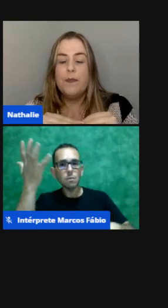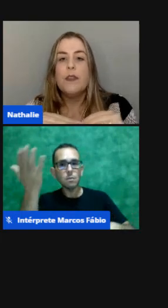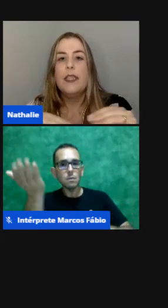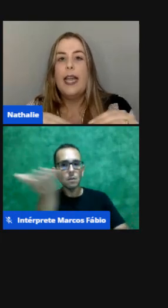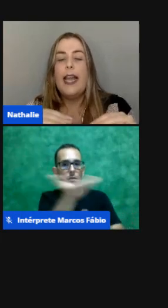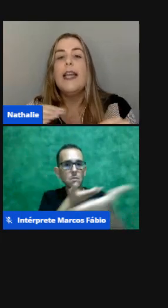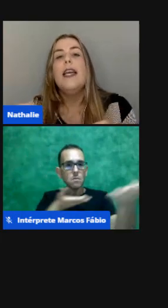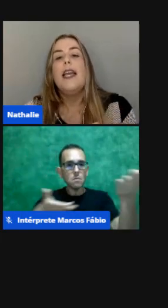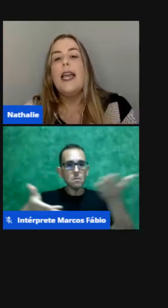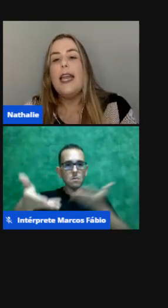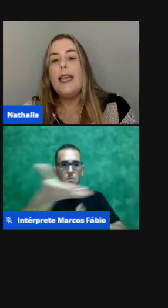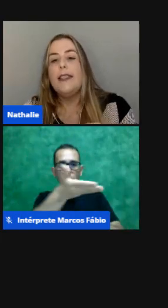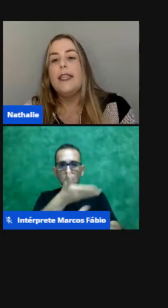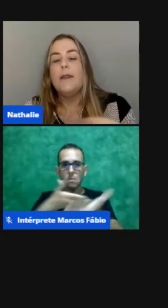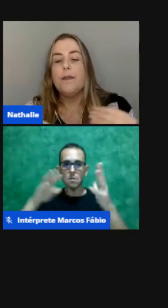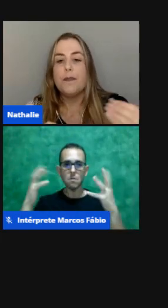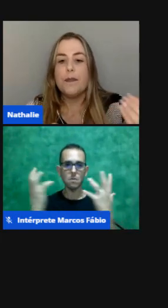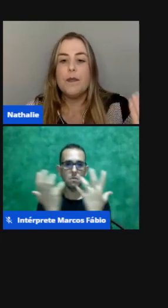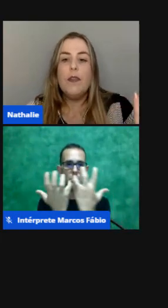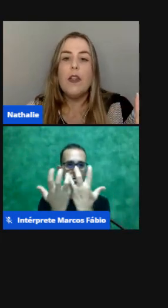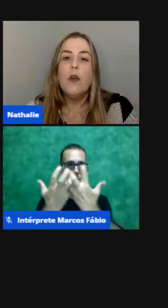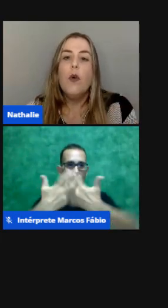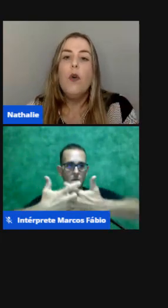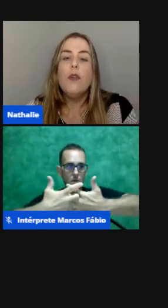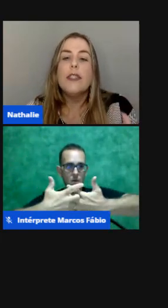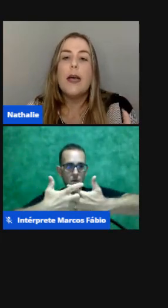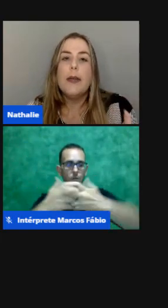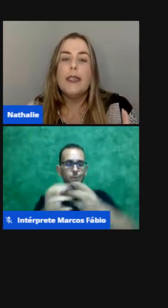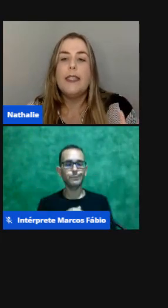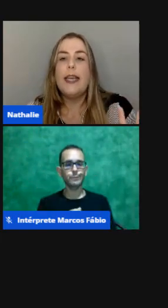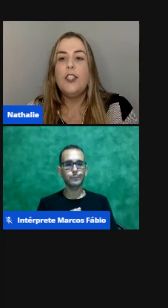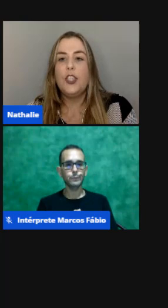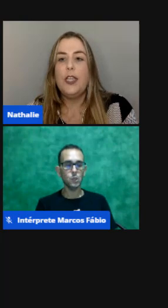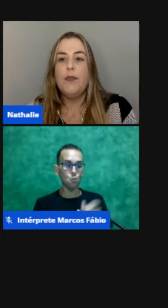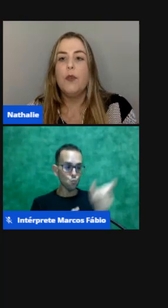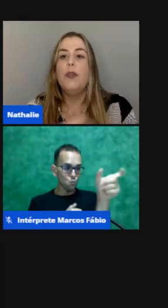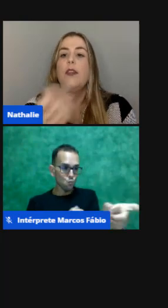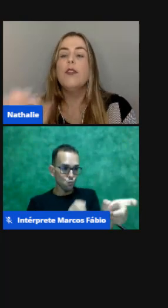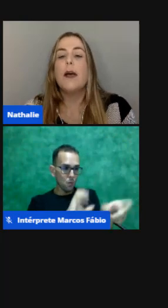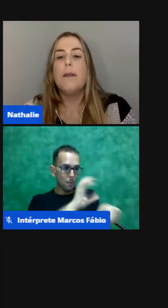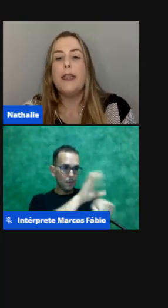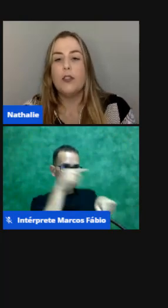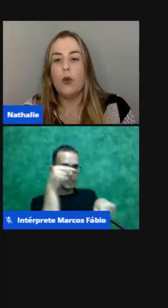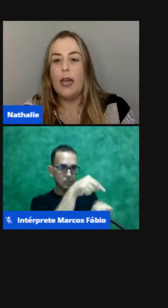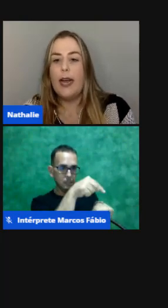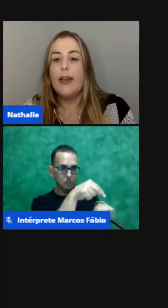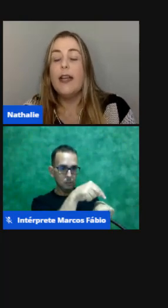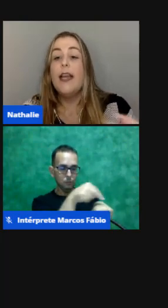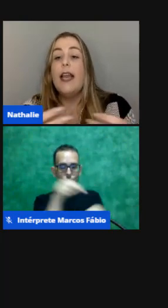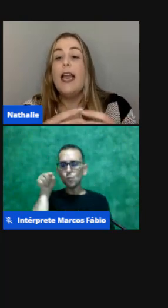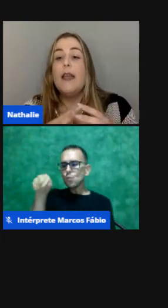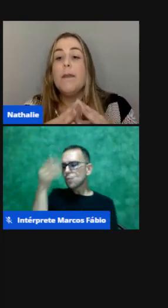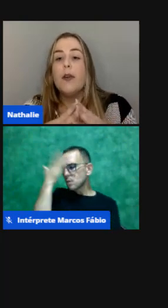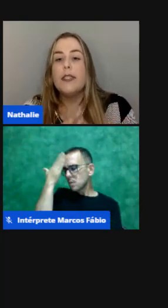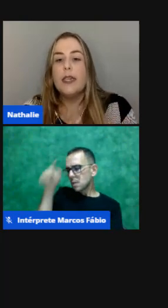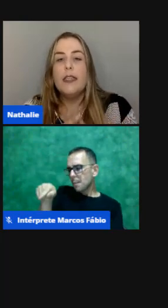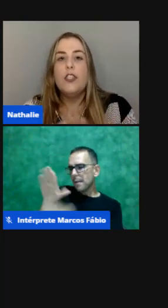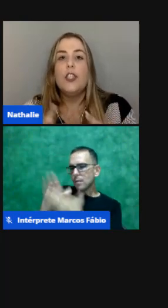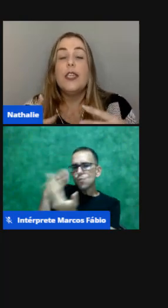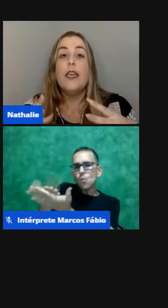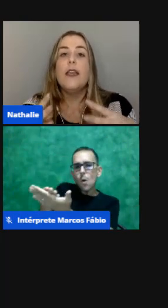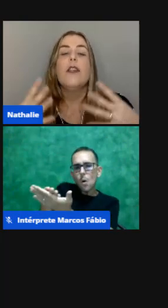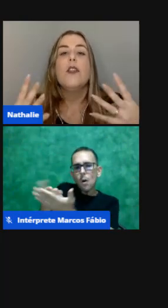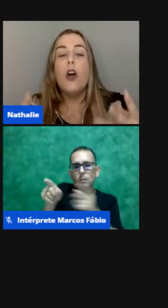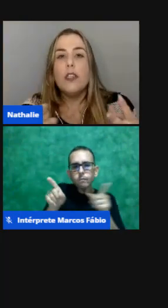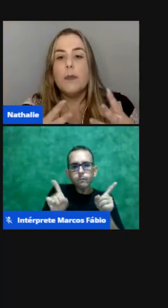integração, entre o saber científico e o saber escolar, é